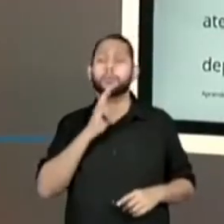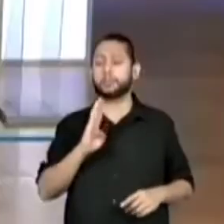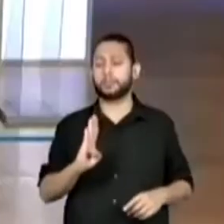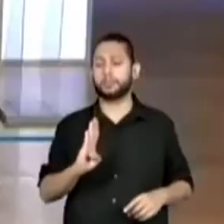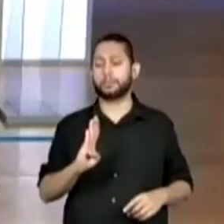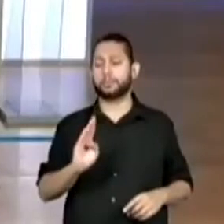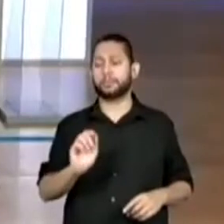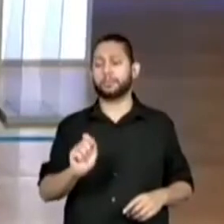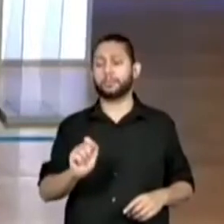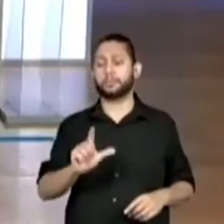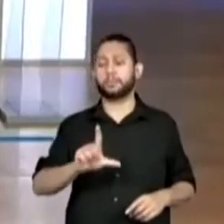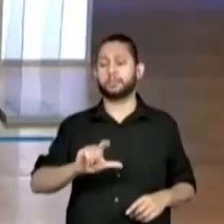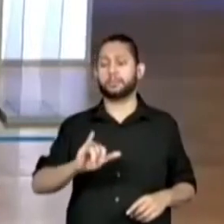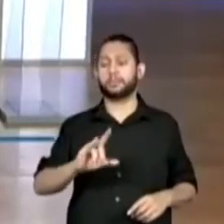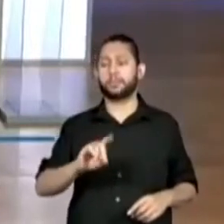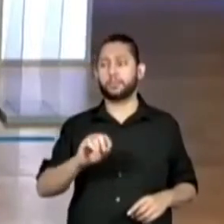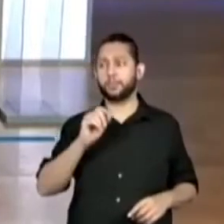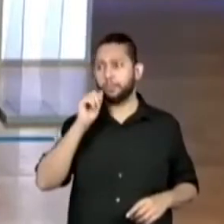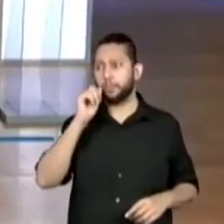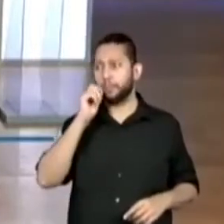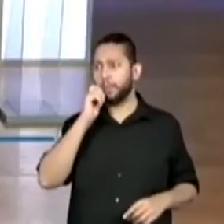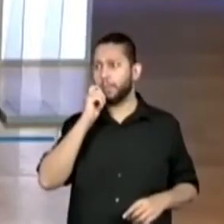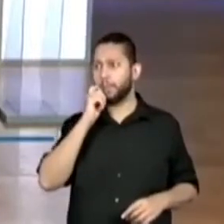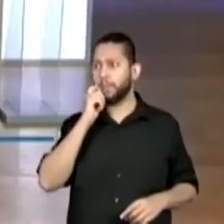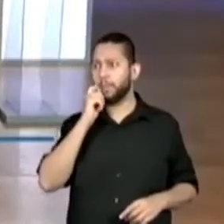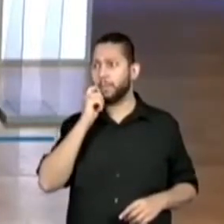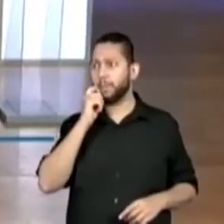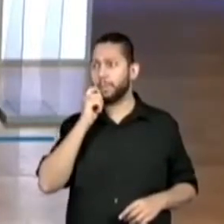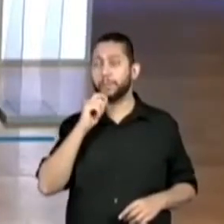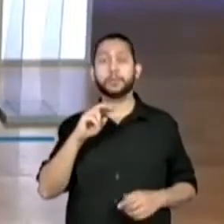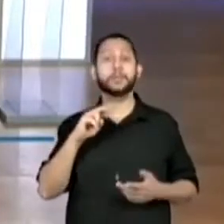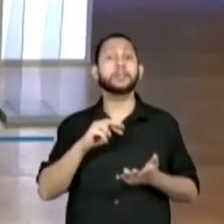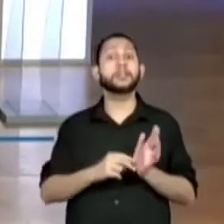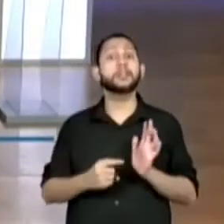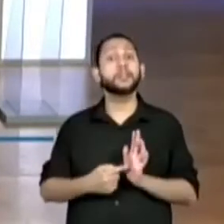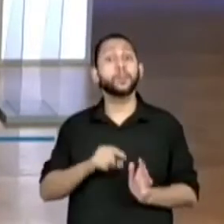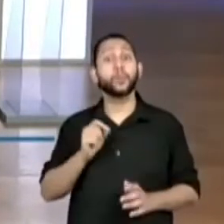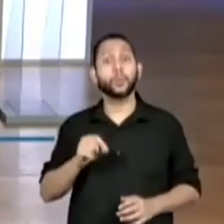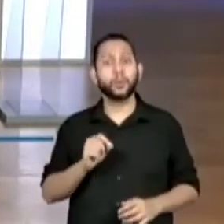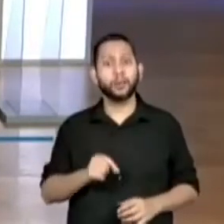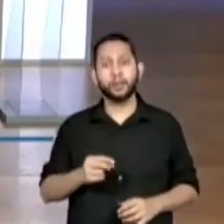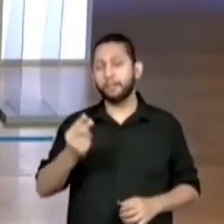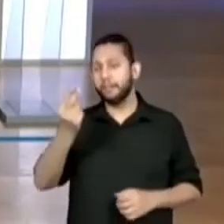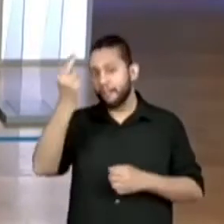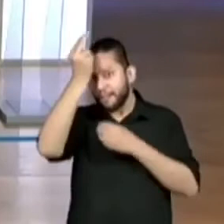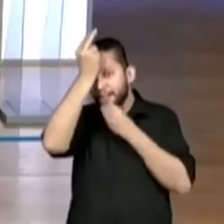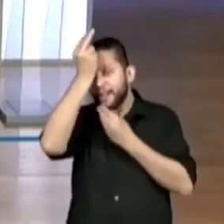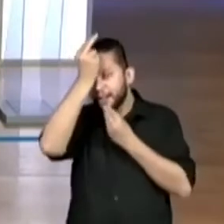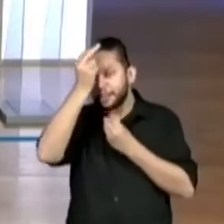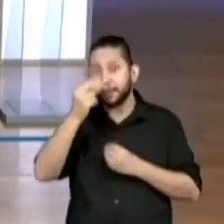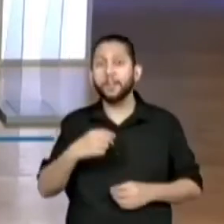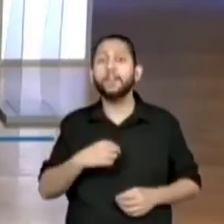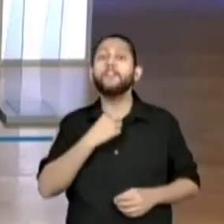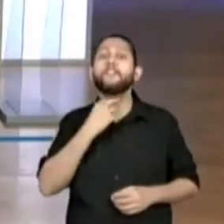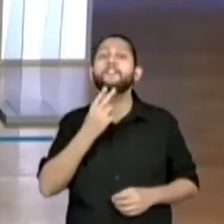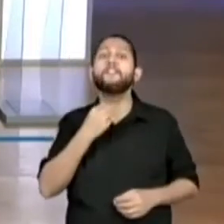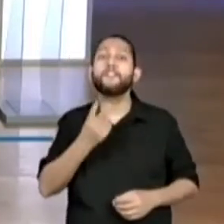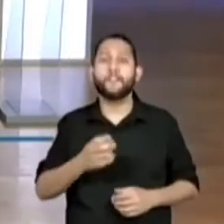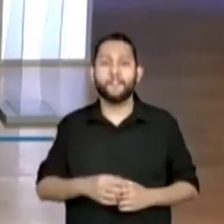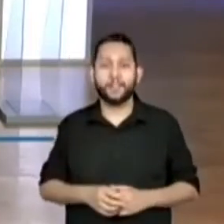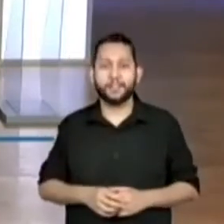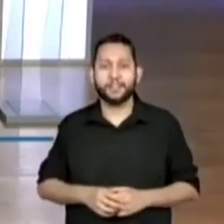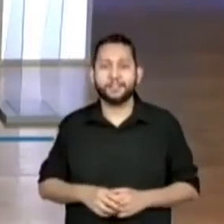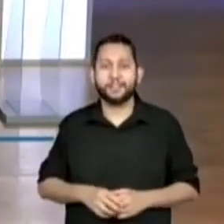balido? Eles estão falando o som da cabra. Como que seria então, Fran?